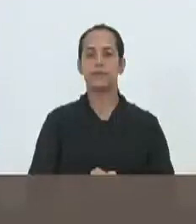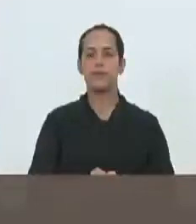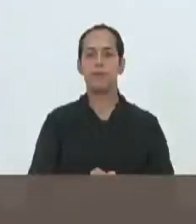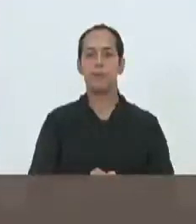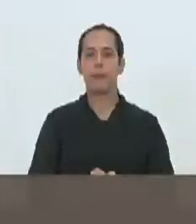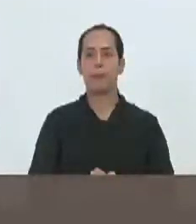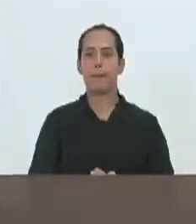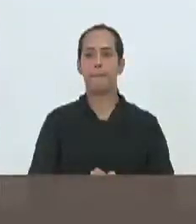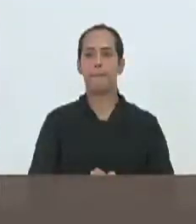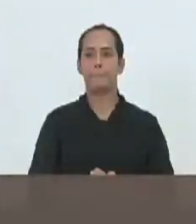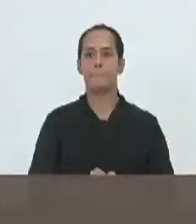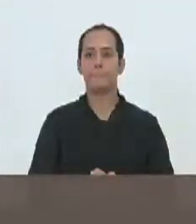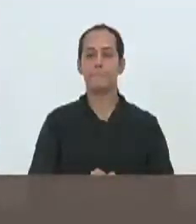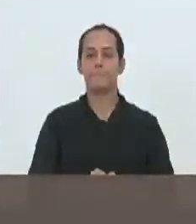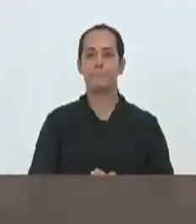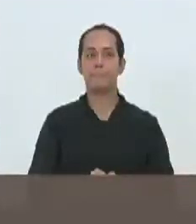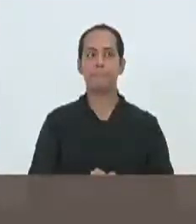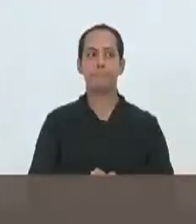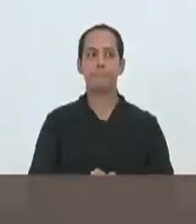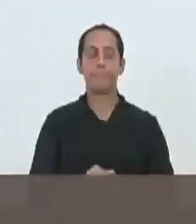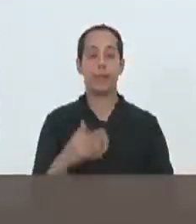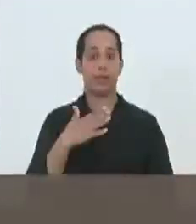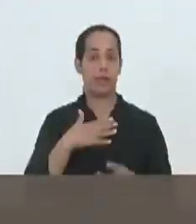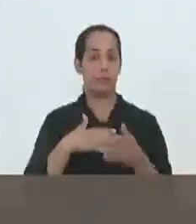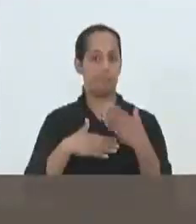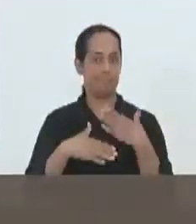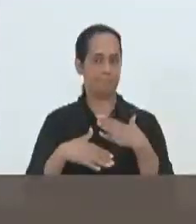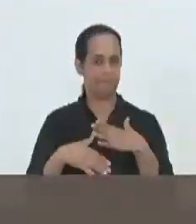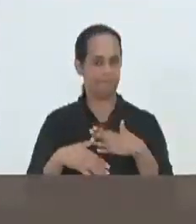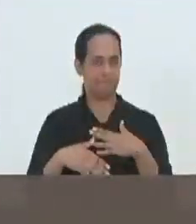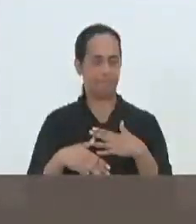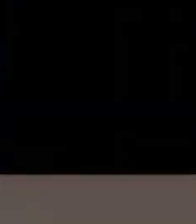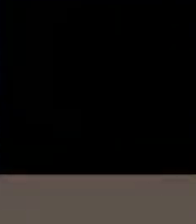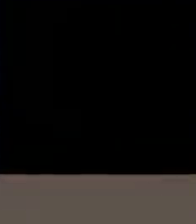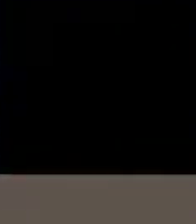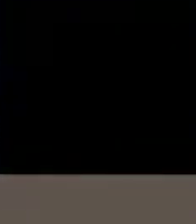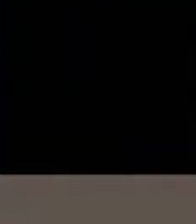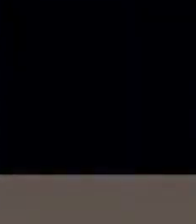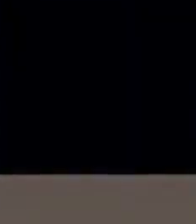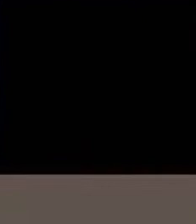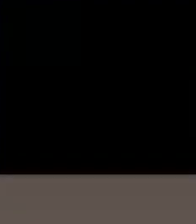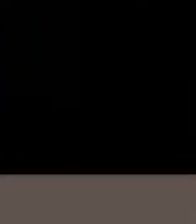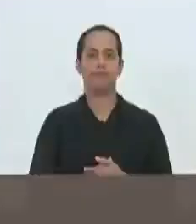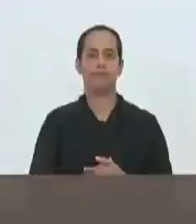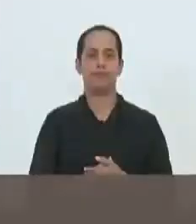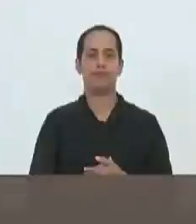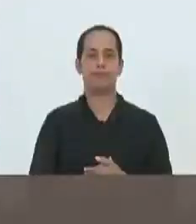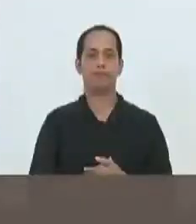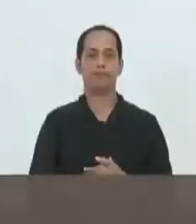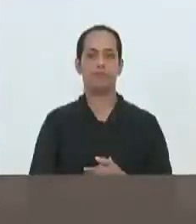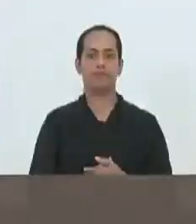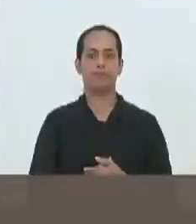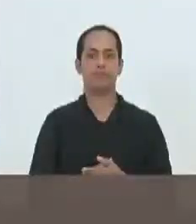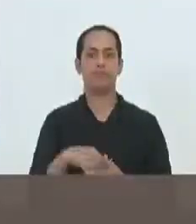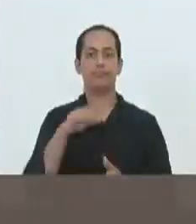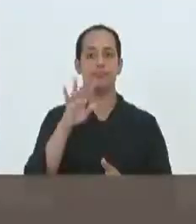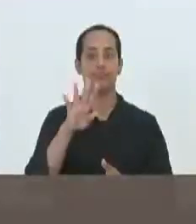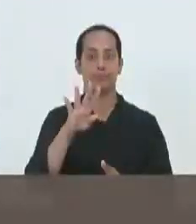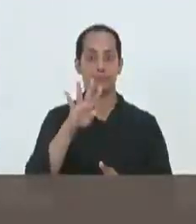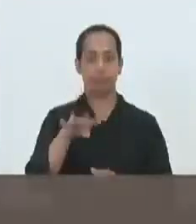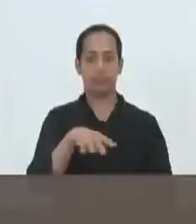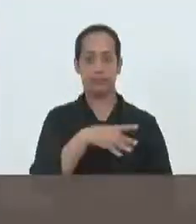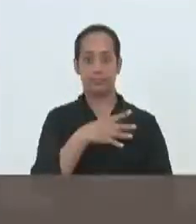ilustrados vamos vamos com calma esse percentual que eu tô mostrando aí é de quanto a receita participa do